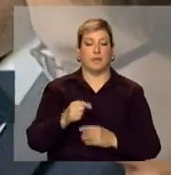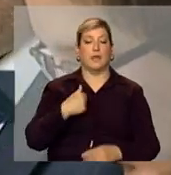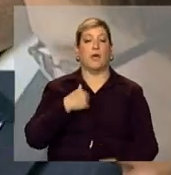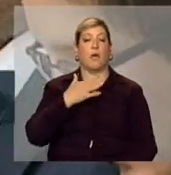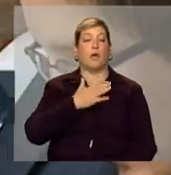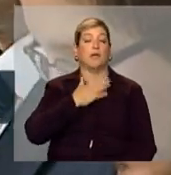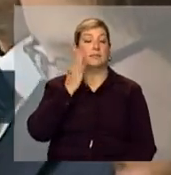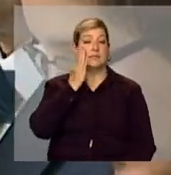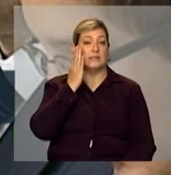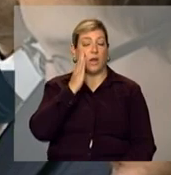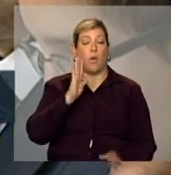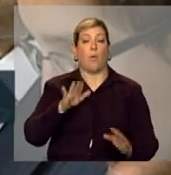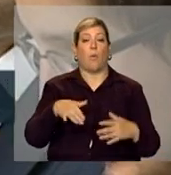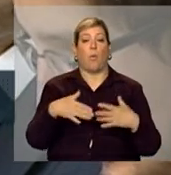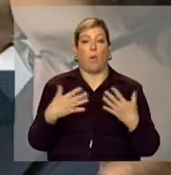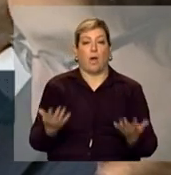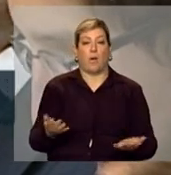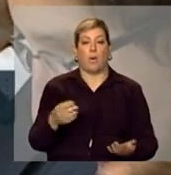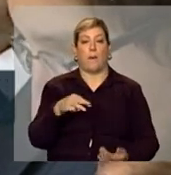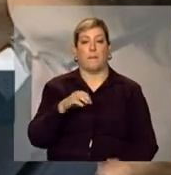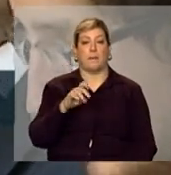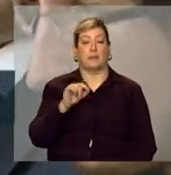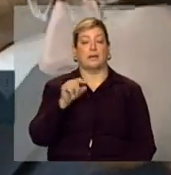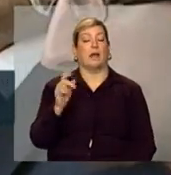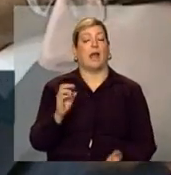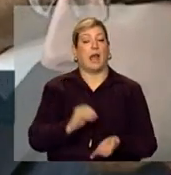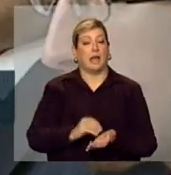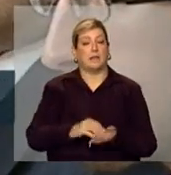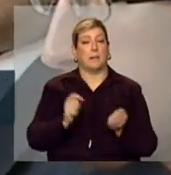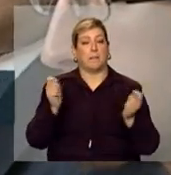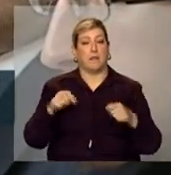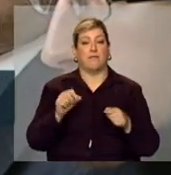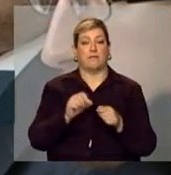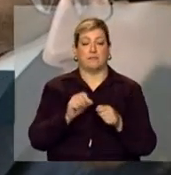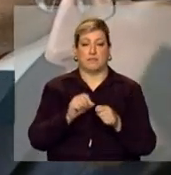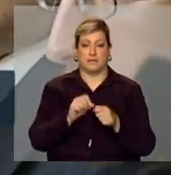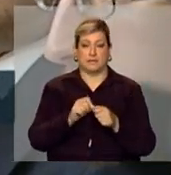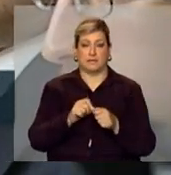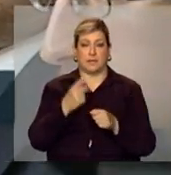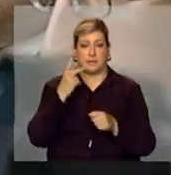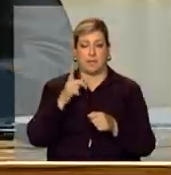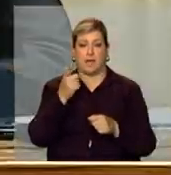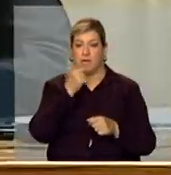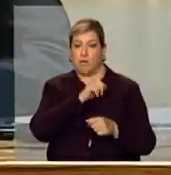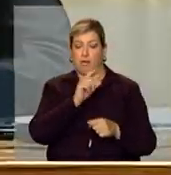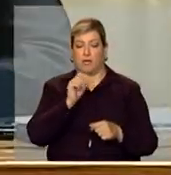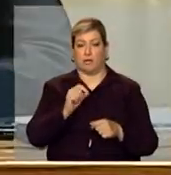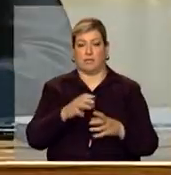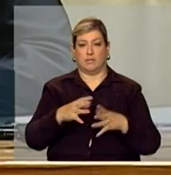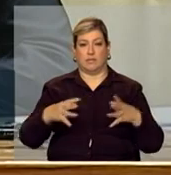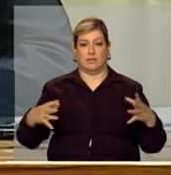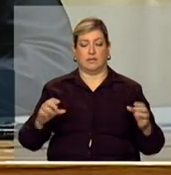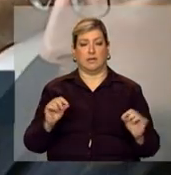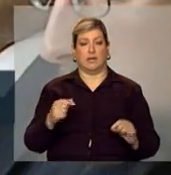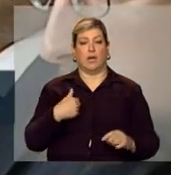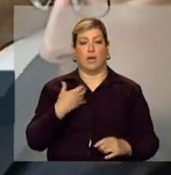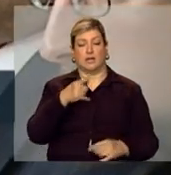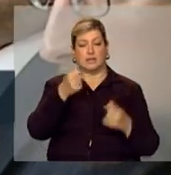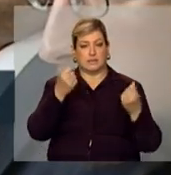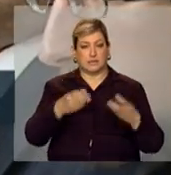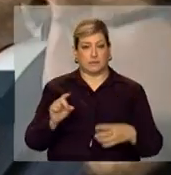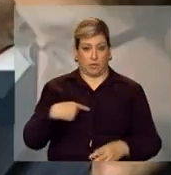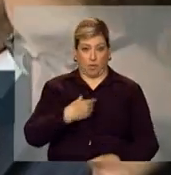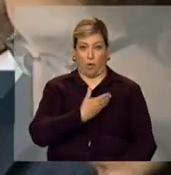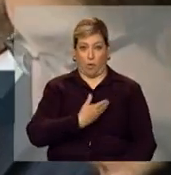o Quais são as medidas que ainda podem ser tomadas para estimular o crescimento e eu quero que o senhor comente também o seguinte o governo tem sido